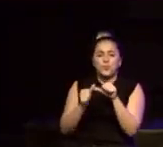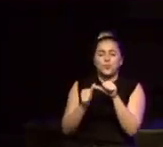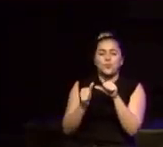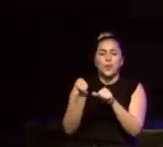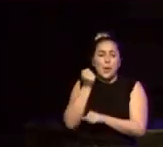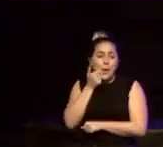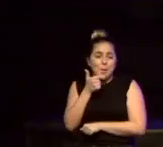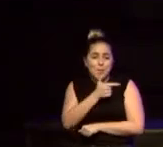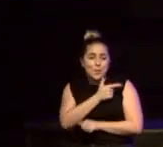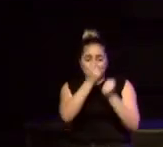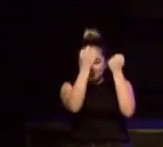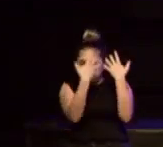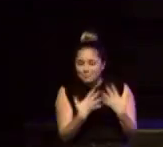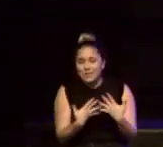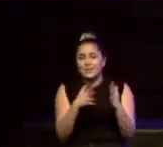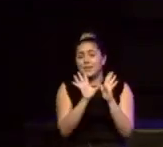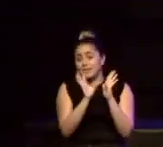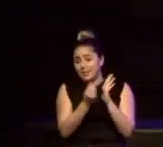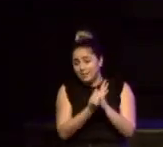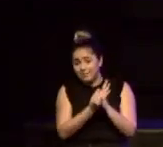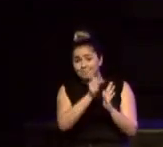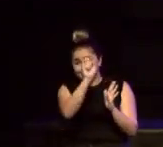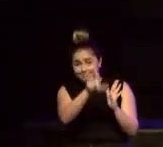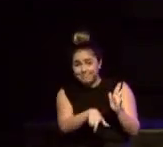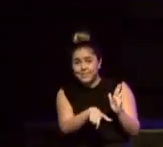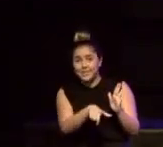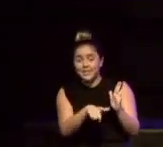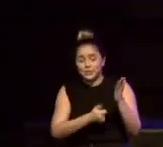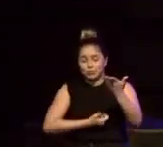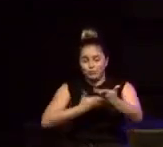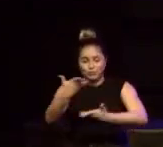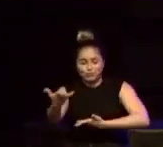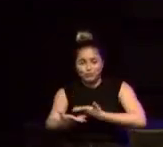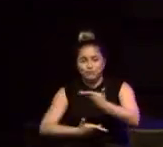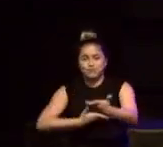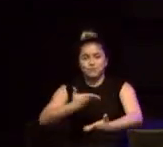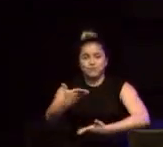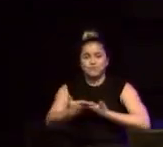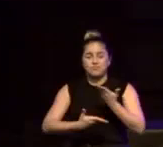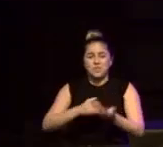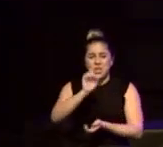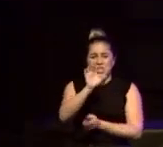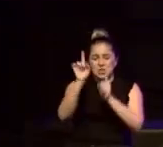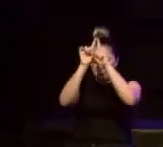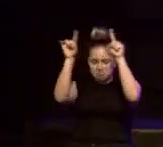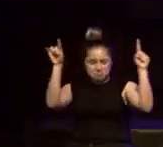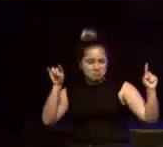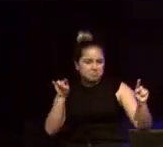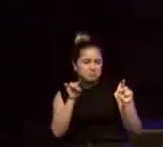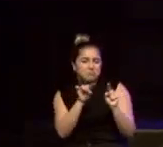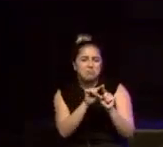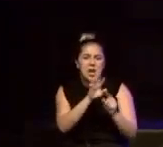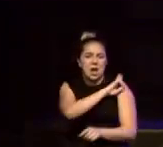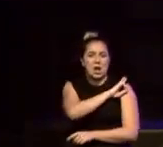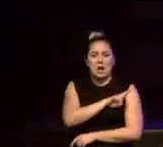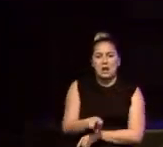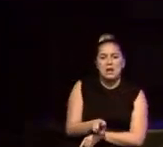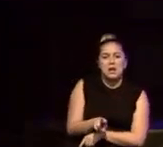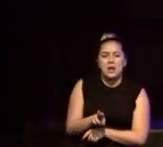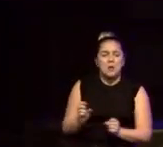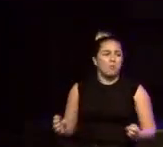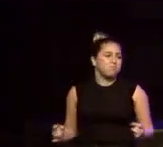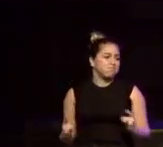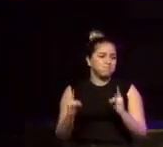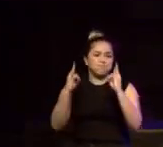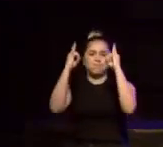costuma dizer. Igreja é isso. Uns aos outros. Não é uma placa, não é religião, não são essas paredes lindas